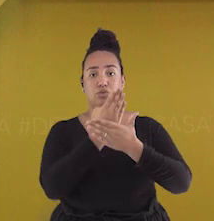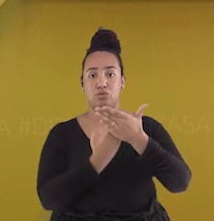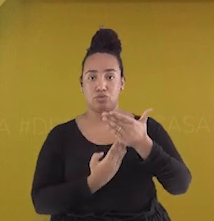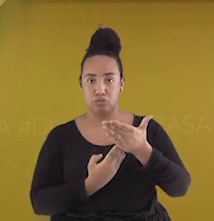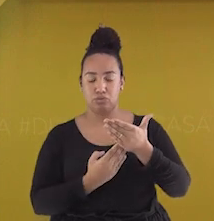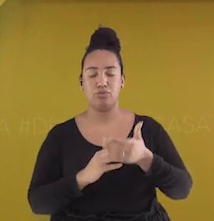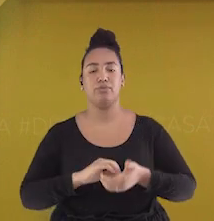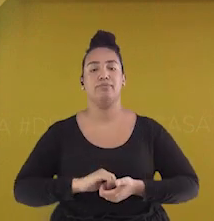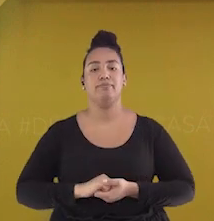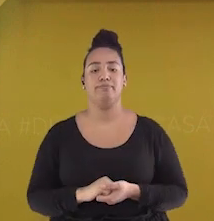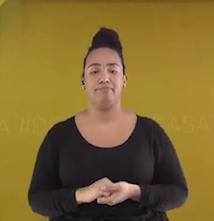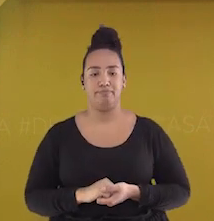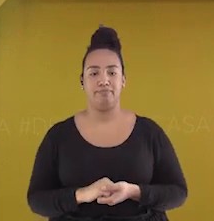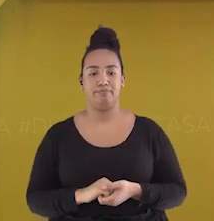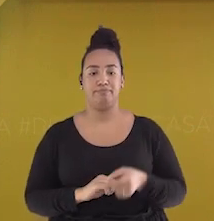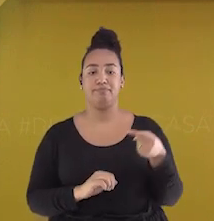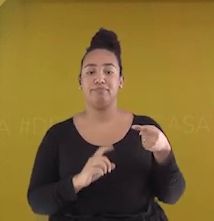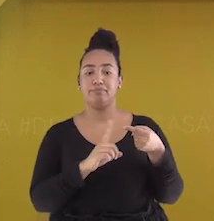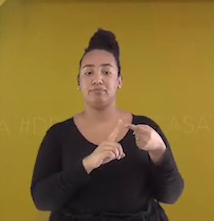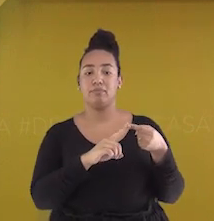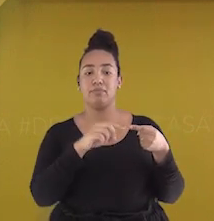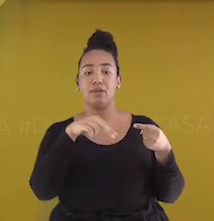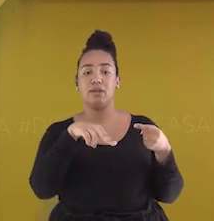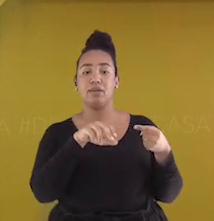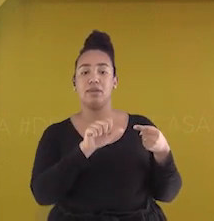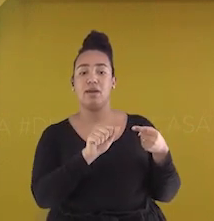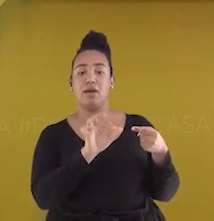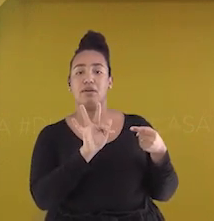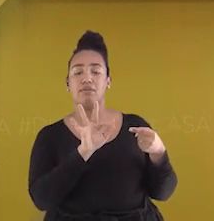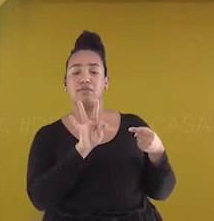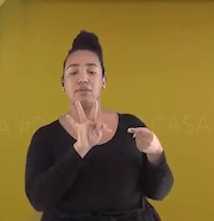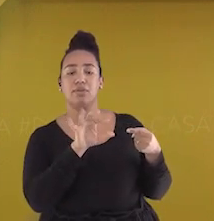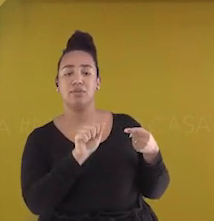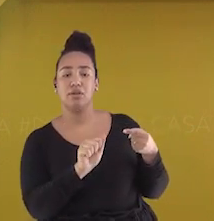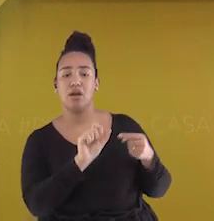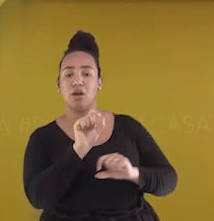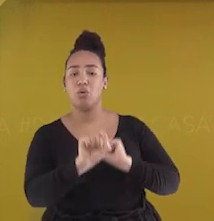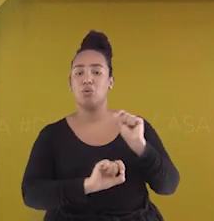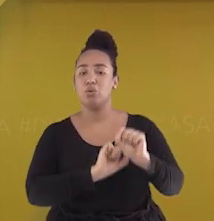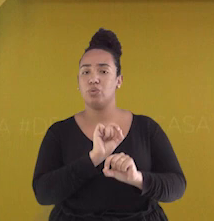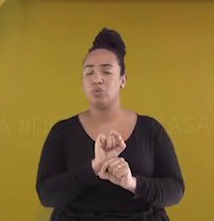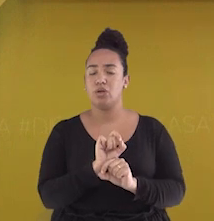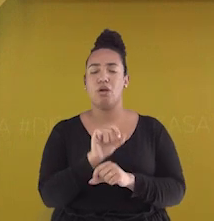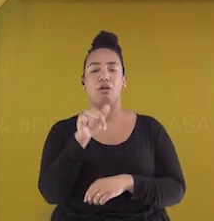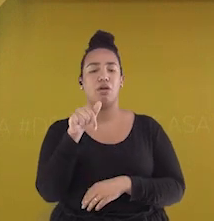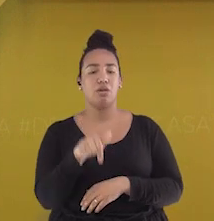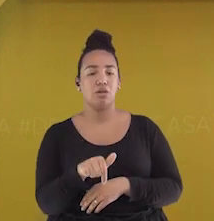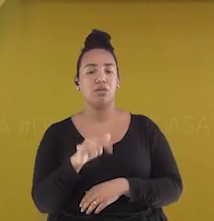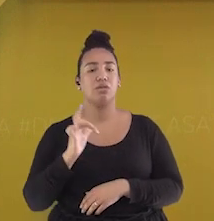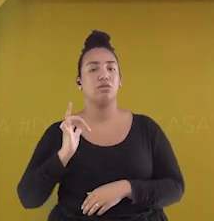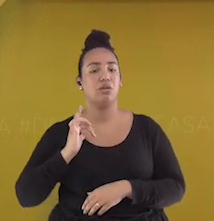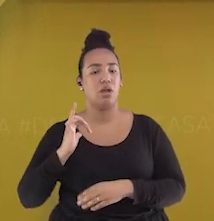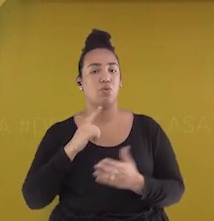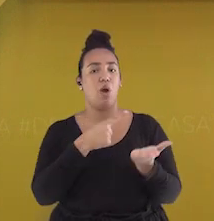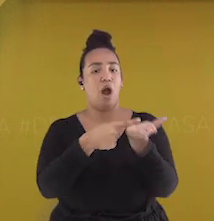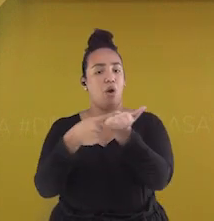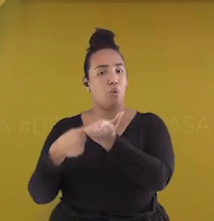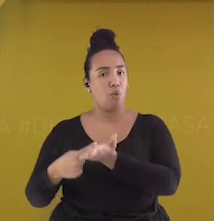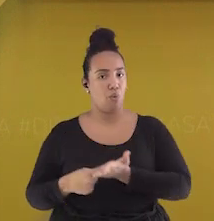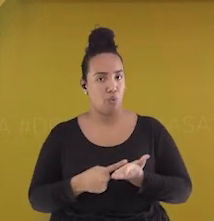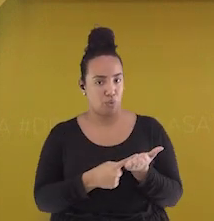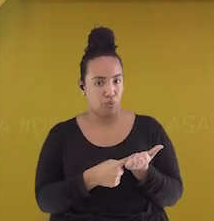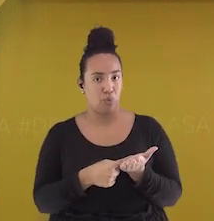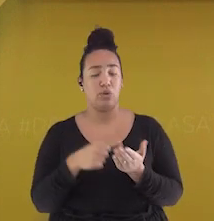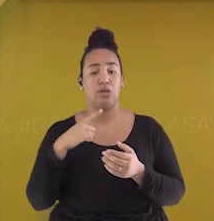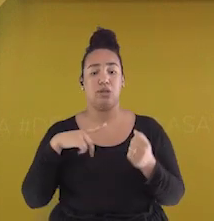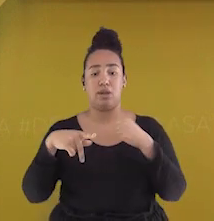Livre Comércio da América do Norte. É uma zona de livre comércio assinada em 1992. O acordo